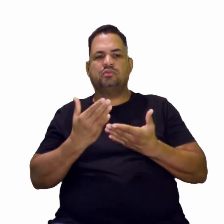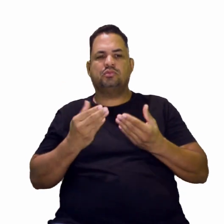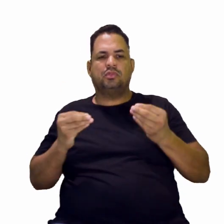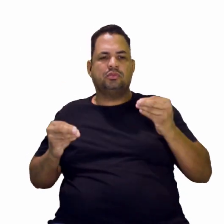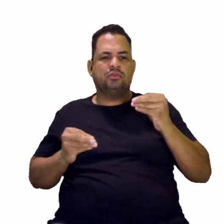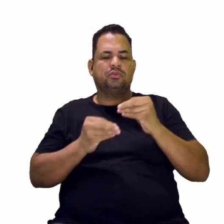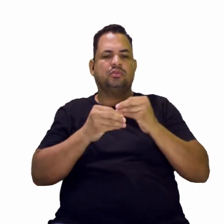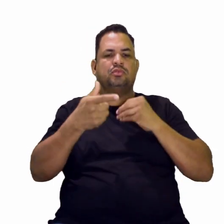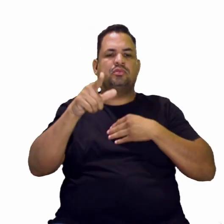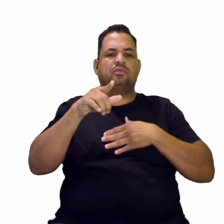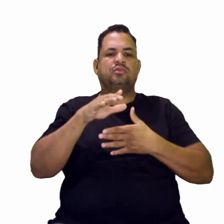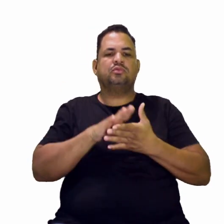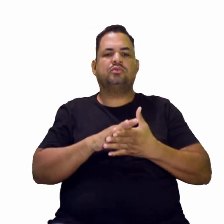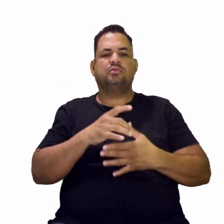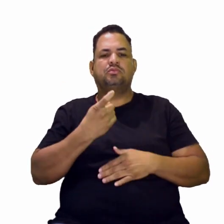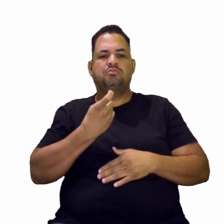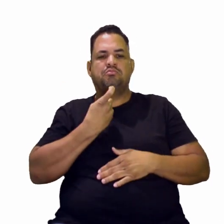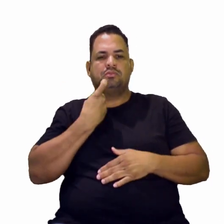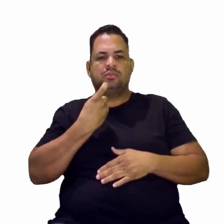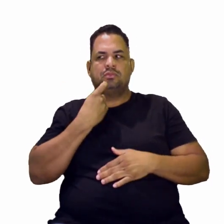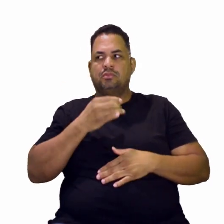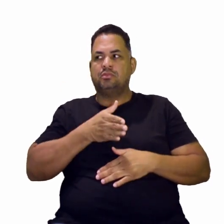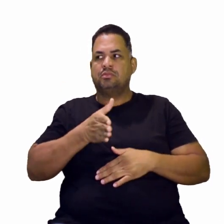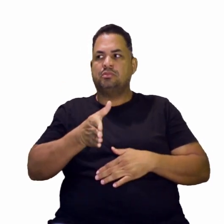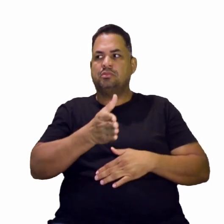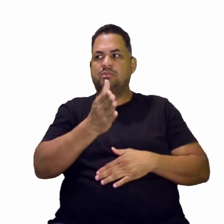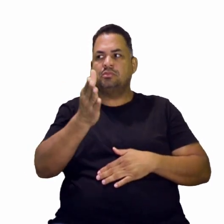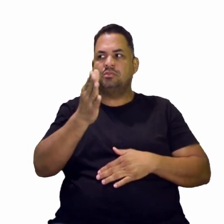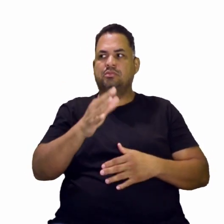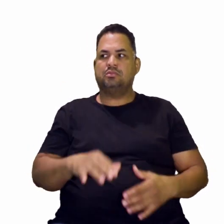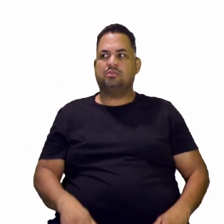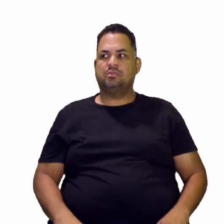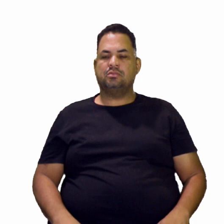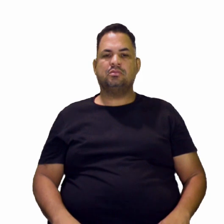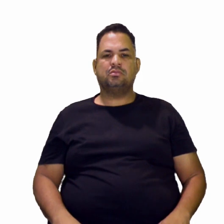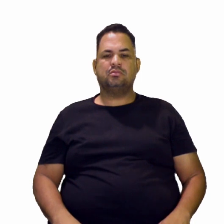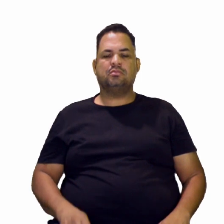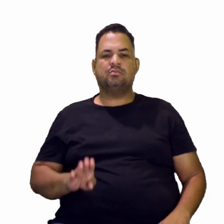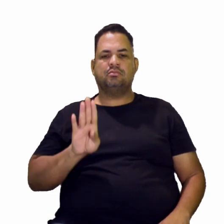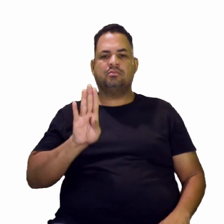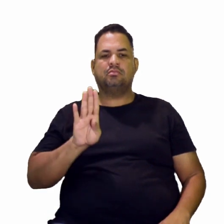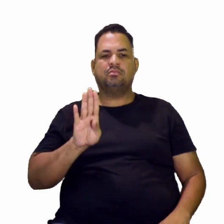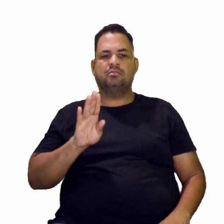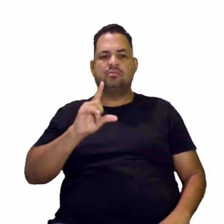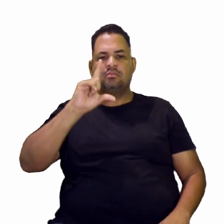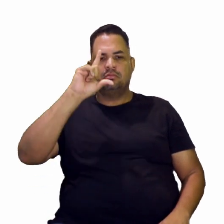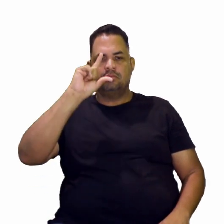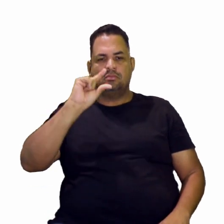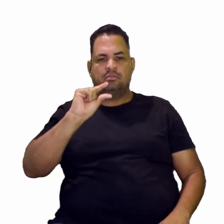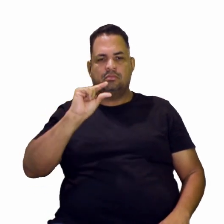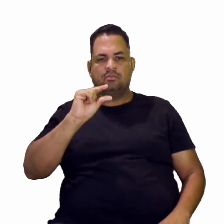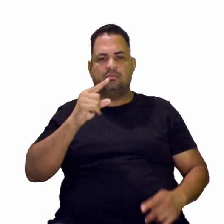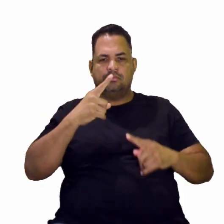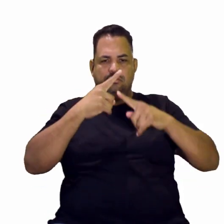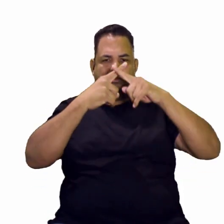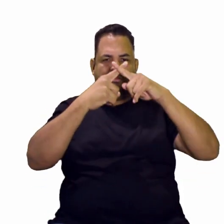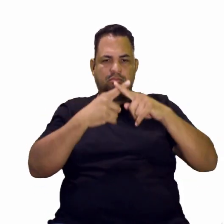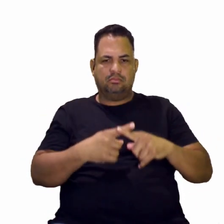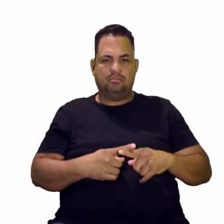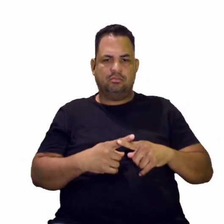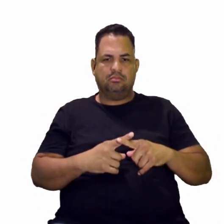ali, faltou oxigênio para a espécie que já era de lá? Seria isso? B. Diminuição da competição